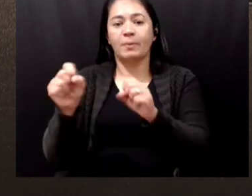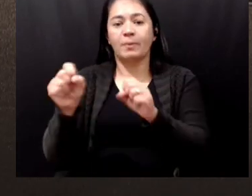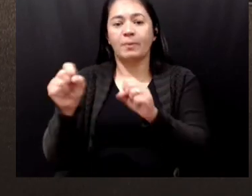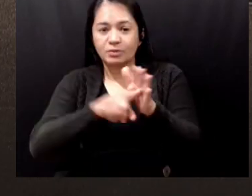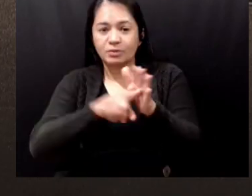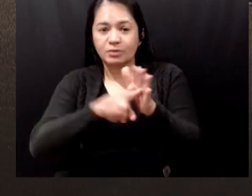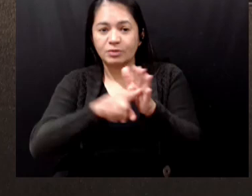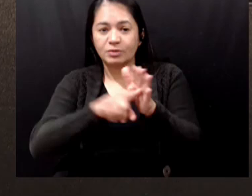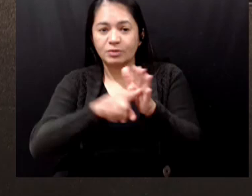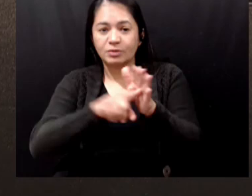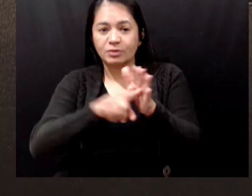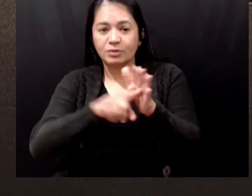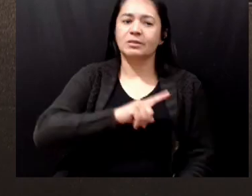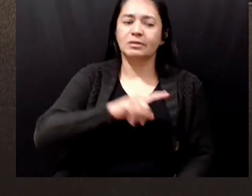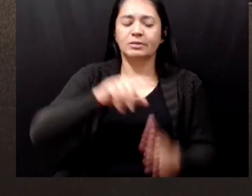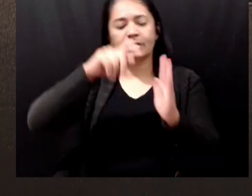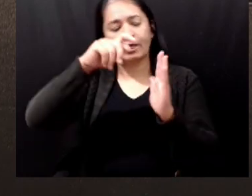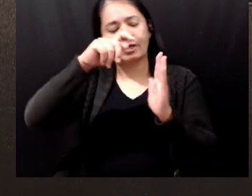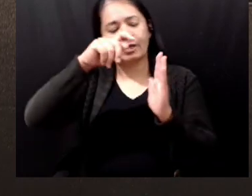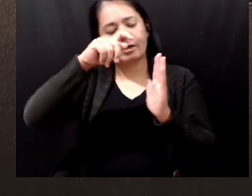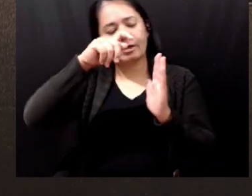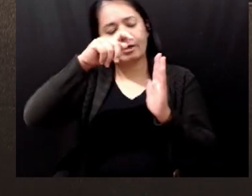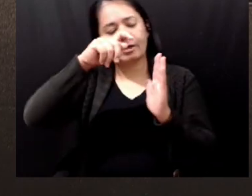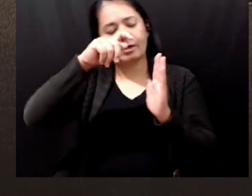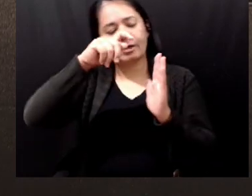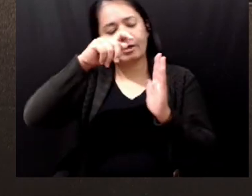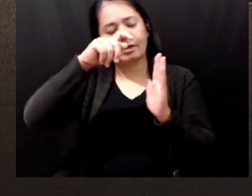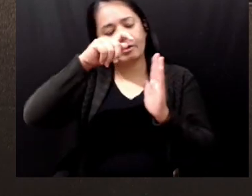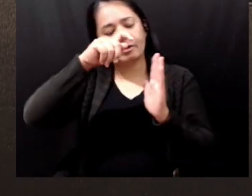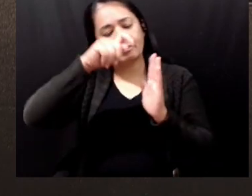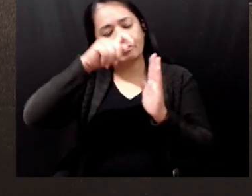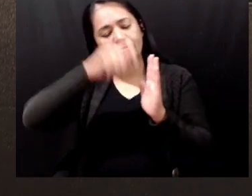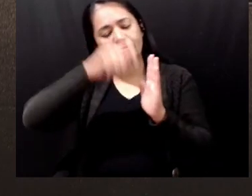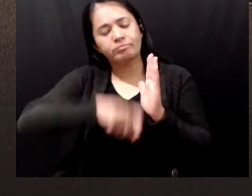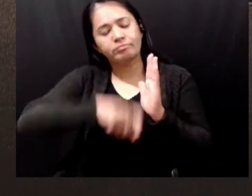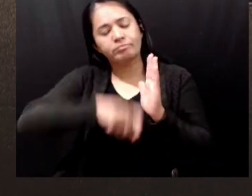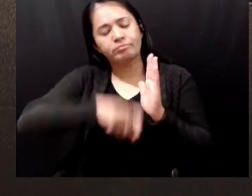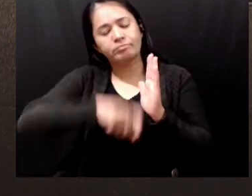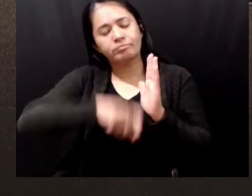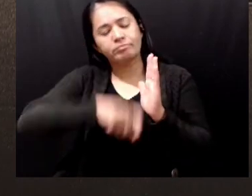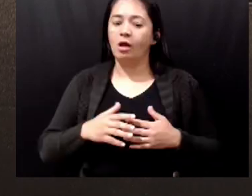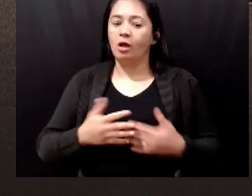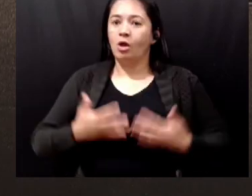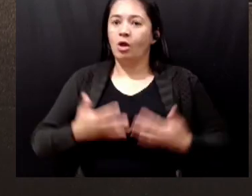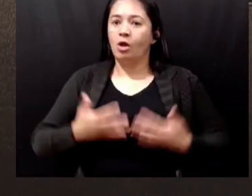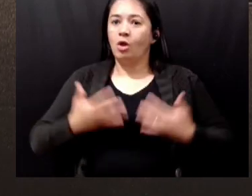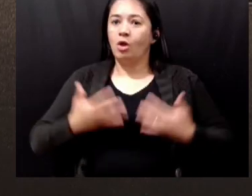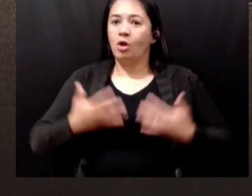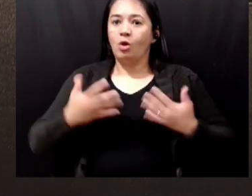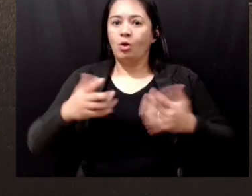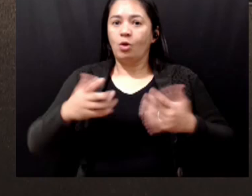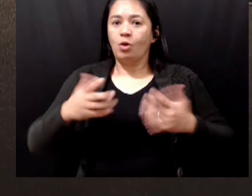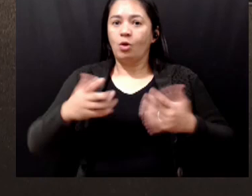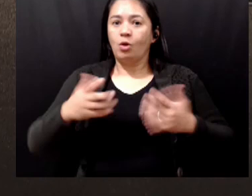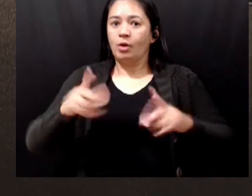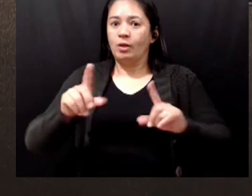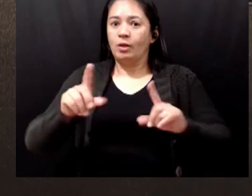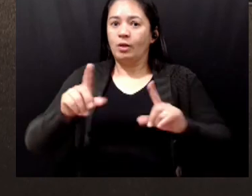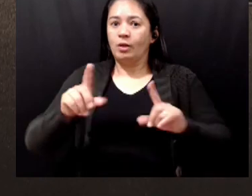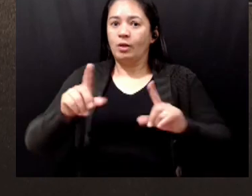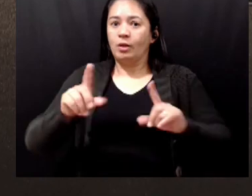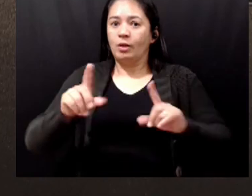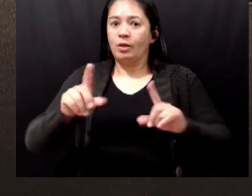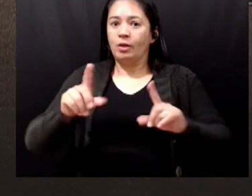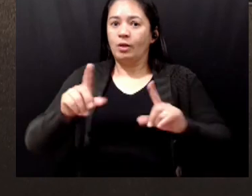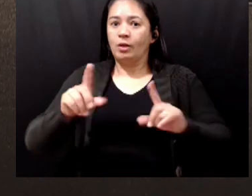sempre com muita calma, nunca muito afoito, né? A oportunidade, se ela é boa, se ela é real, ela permanece por algum tempo, não é aparecer hoje na tua porta